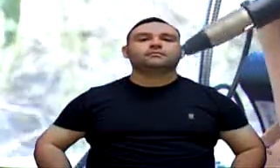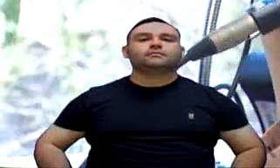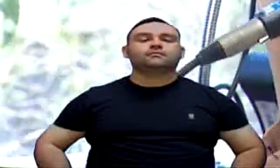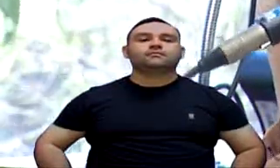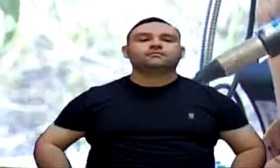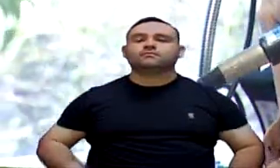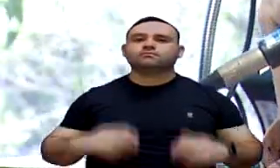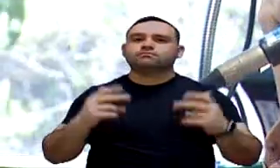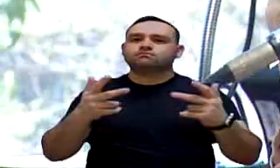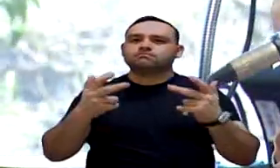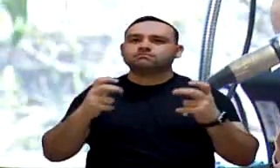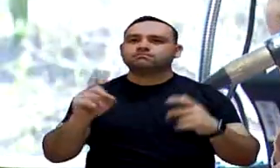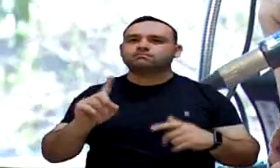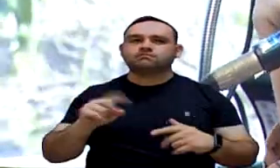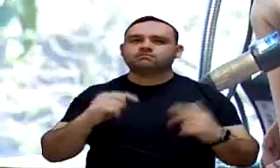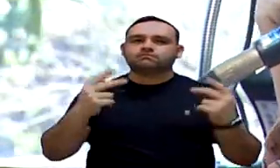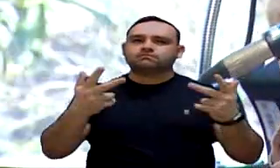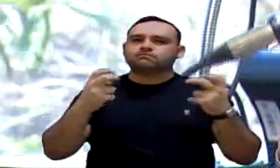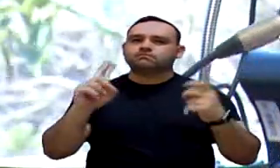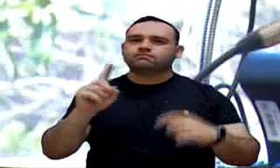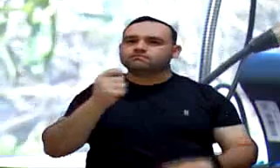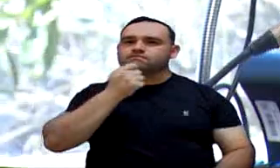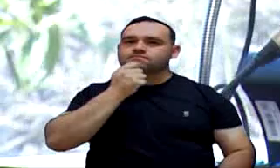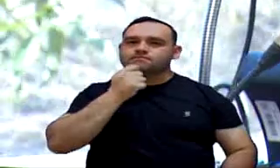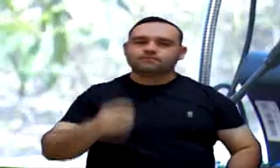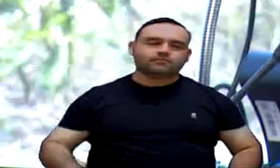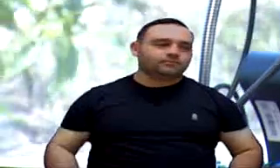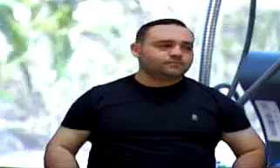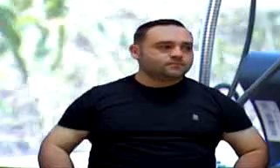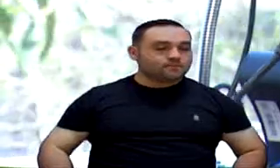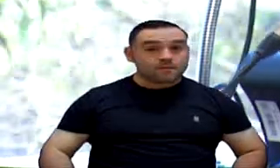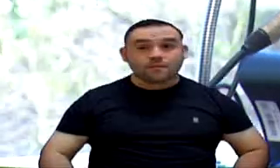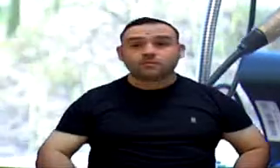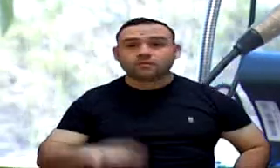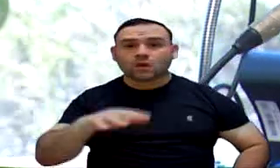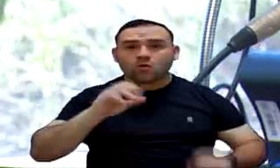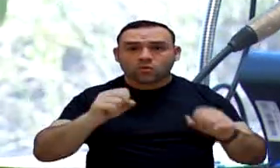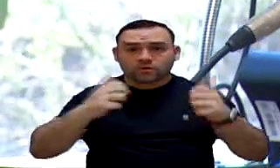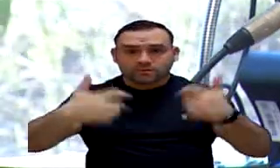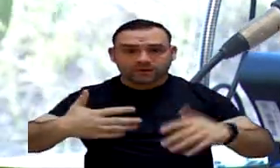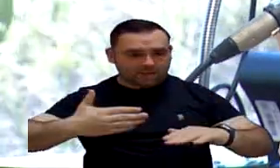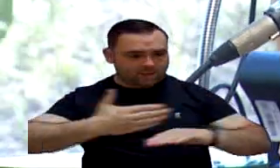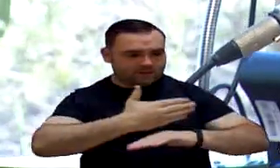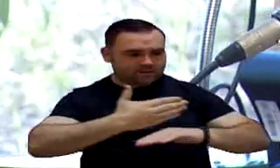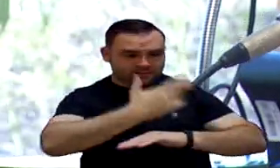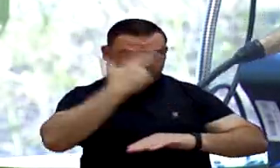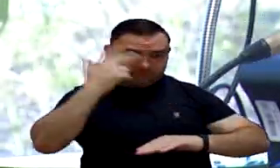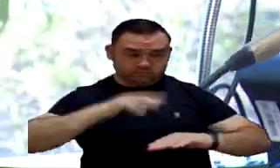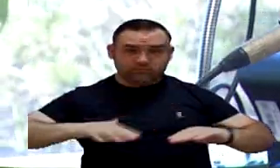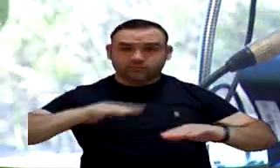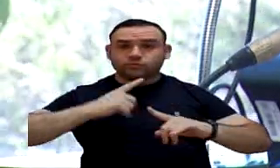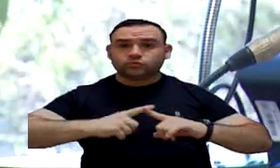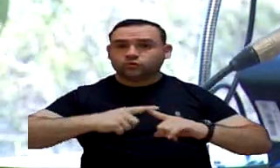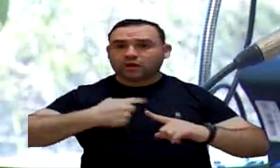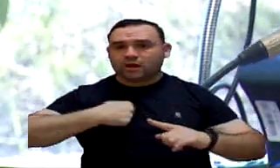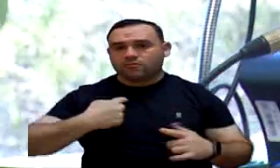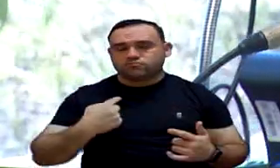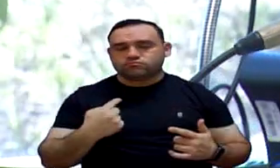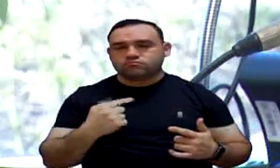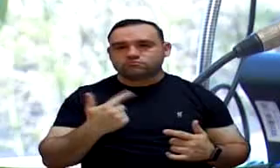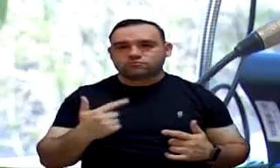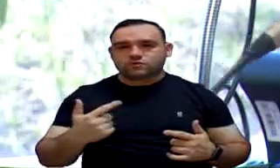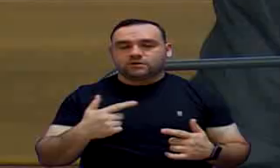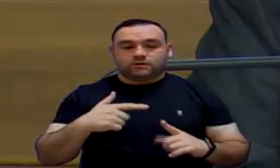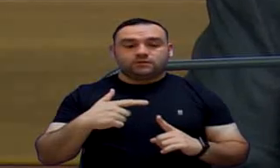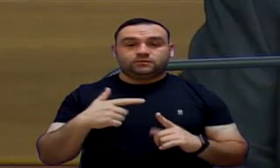percebi não percebi ainda o senhor pode me dizer da participação é porque eu por exemplo não tinha